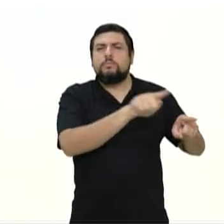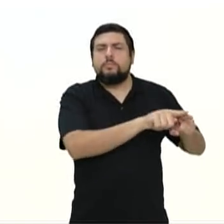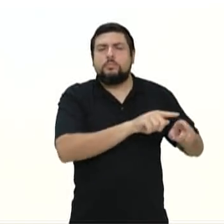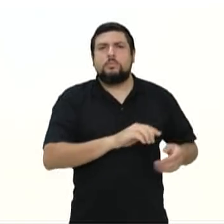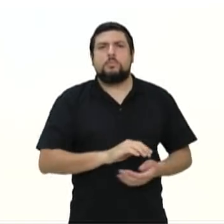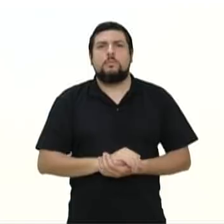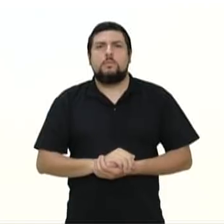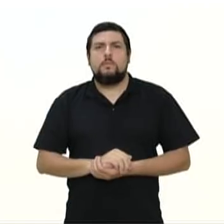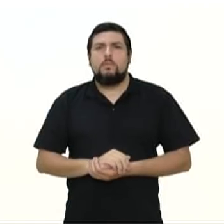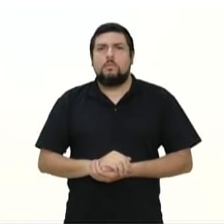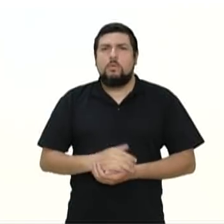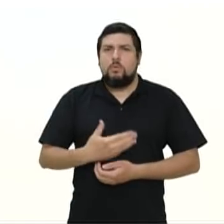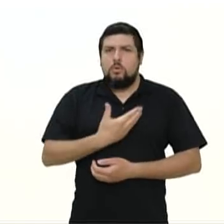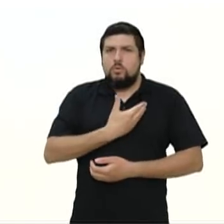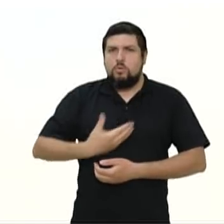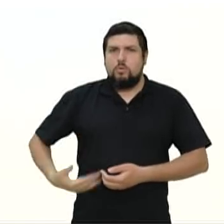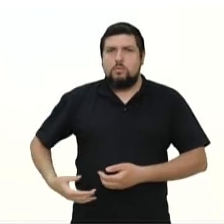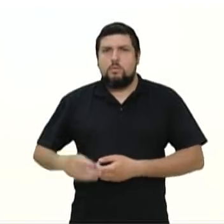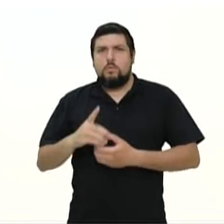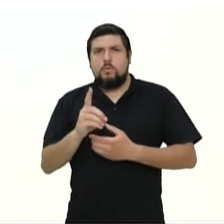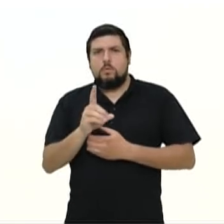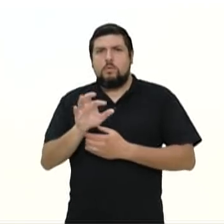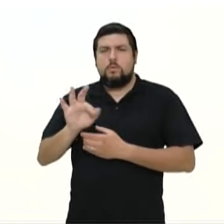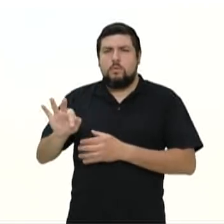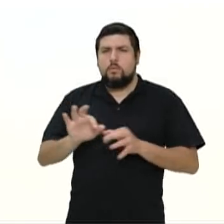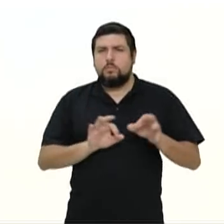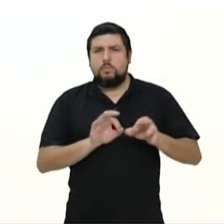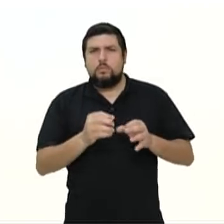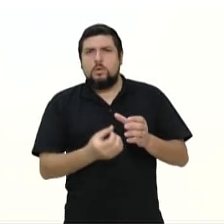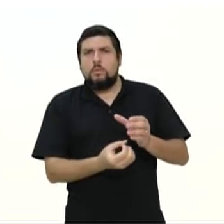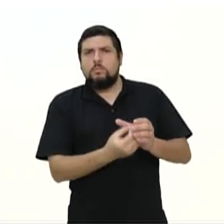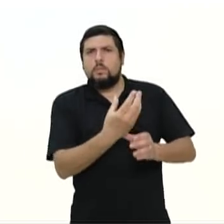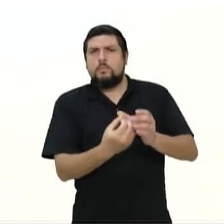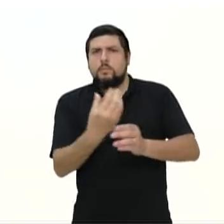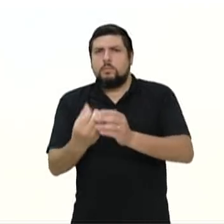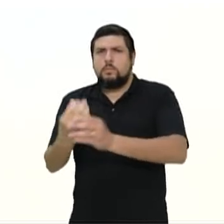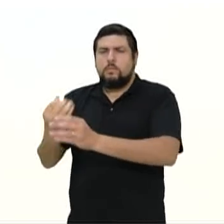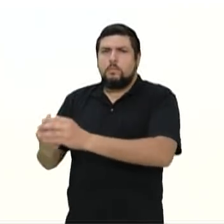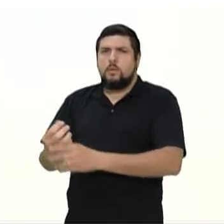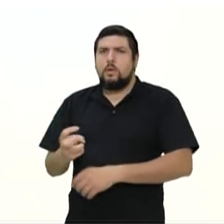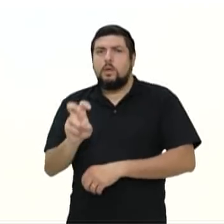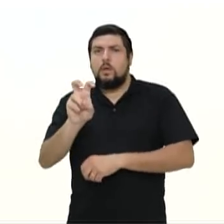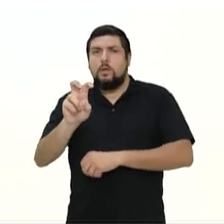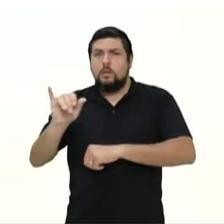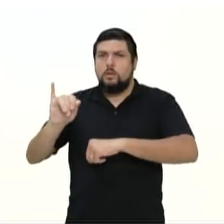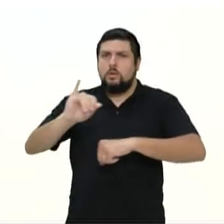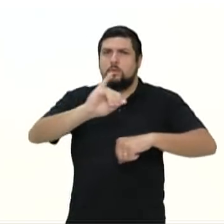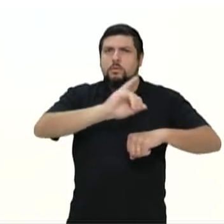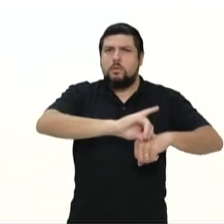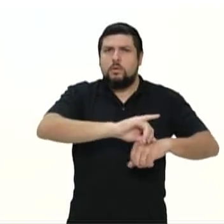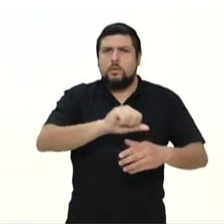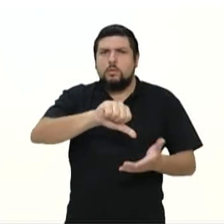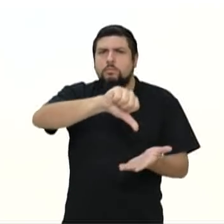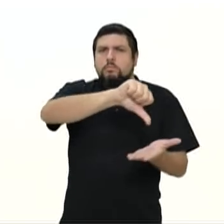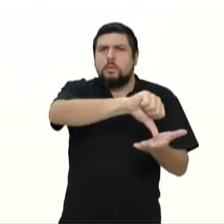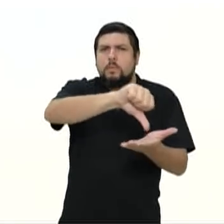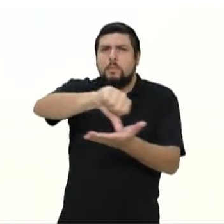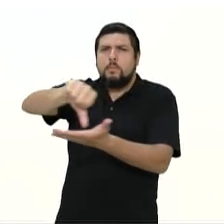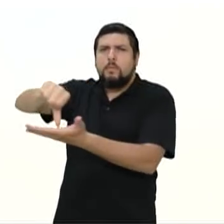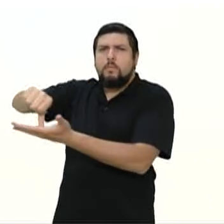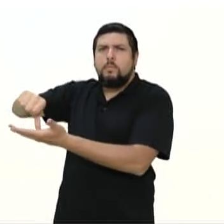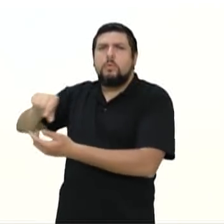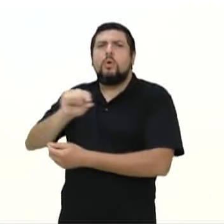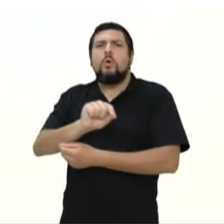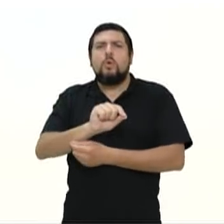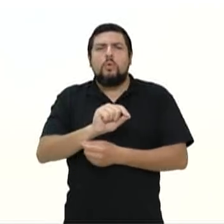do Distrito Federal planejou a abertura de 5 centros de triagem de